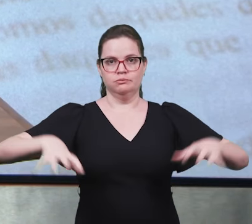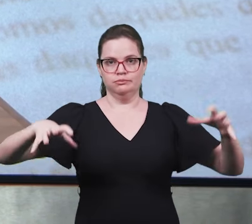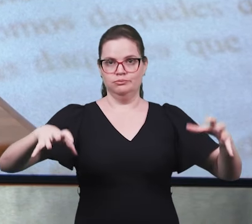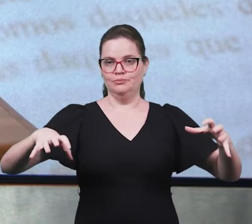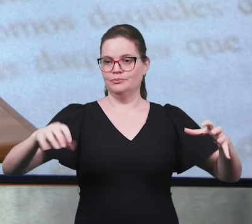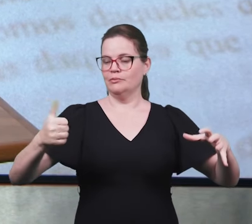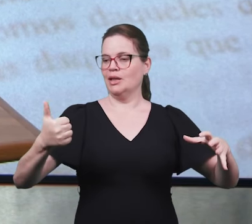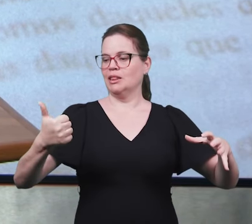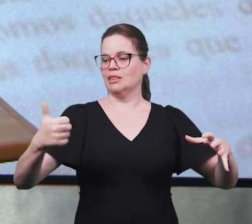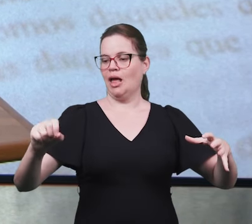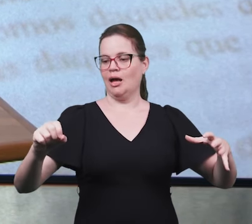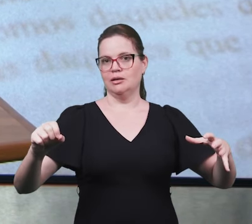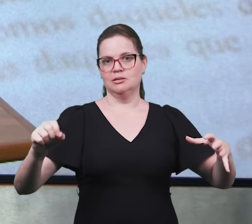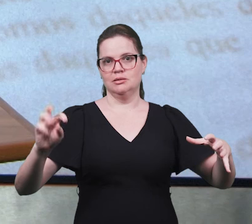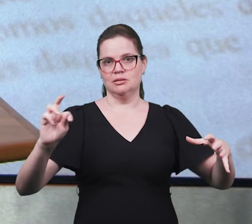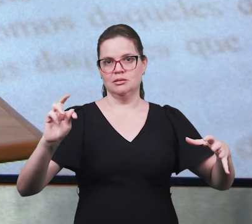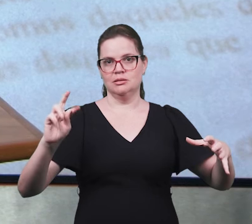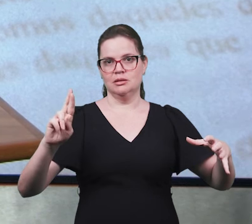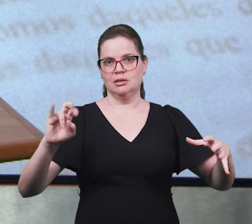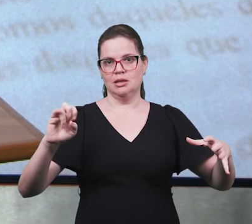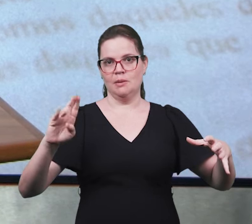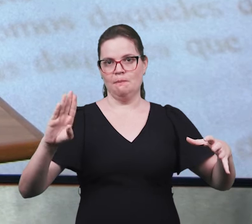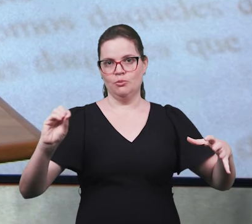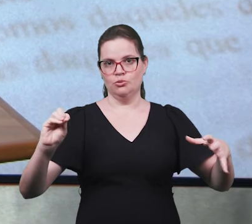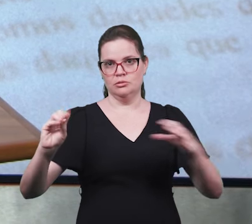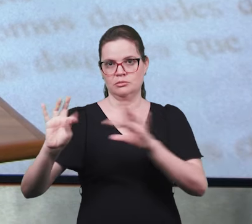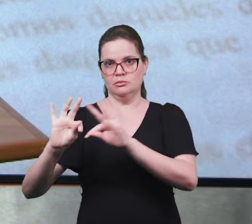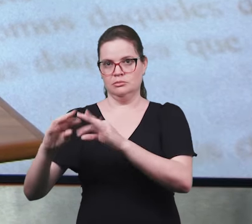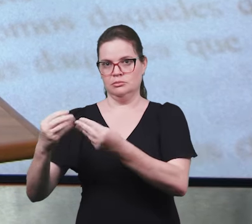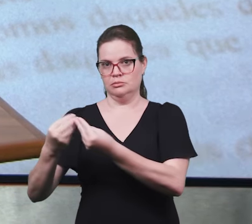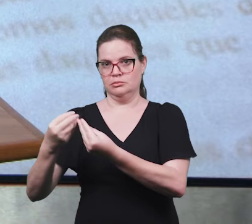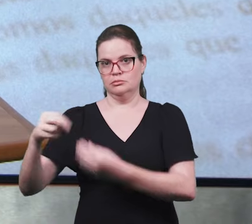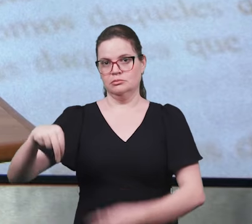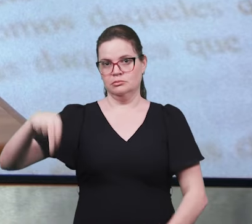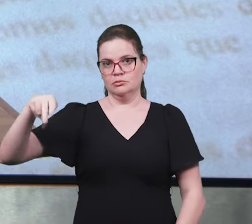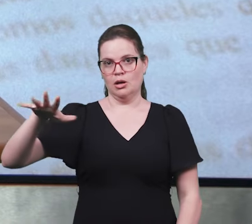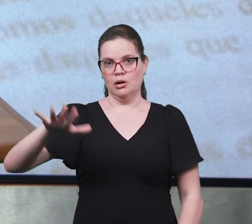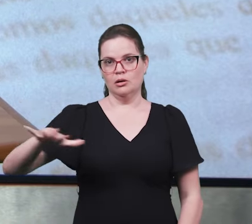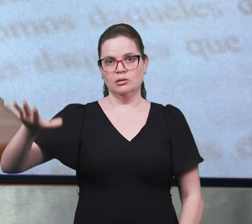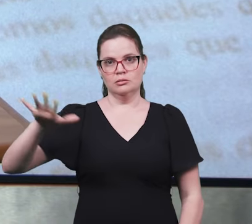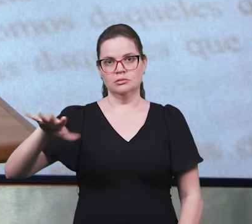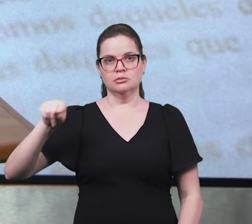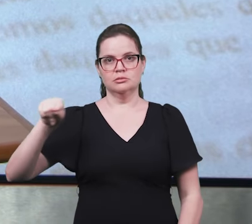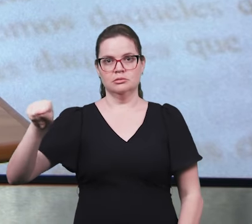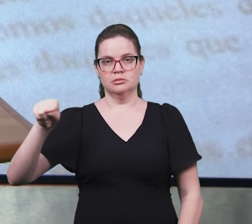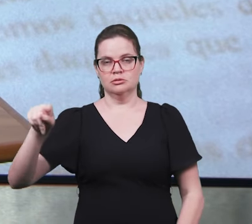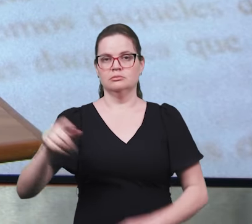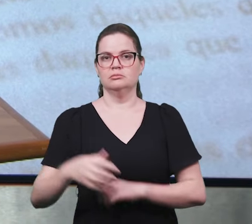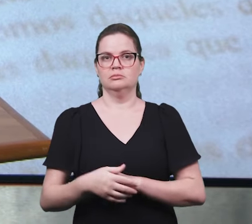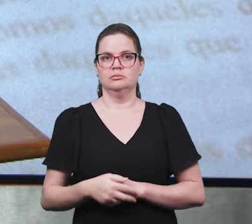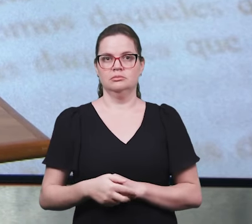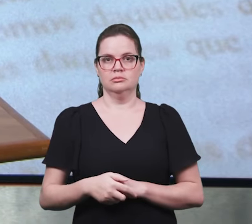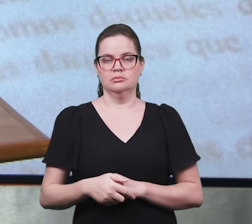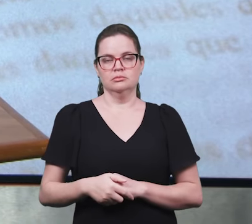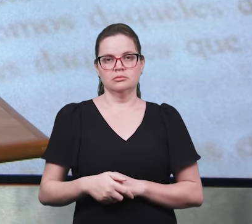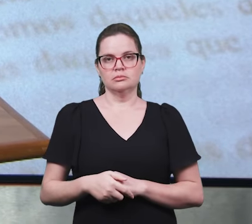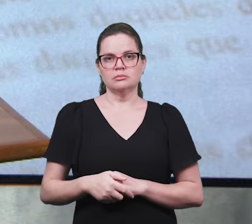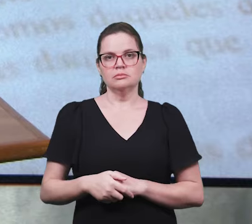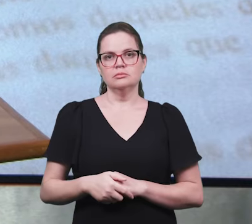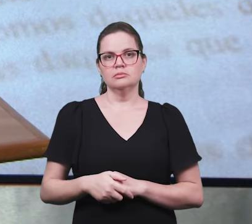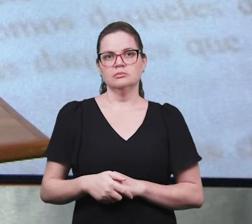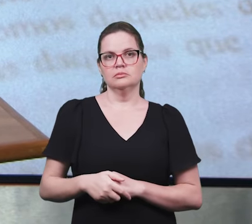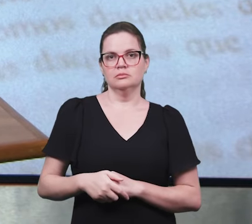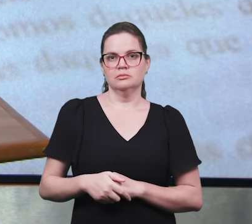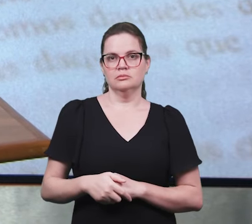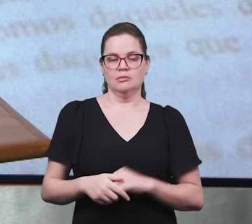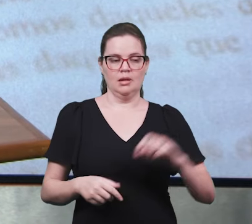Nessa divisão, o reino do norte, chamado de Israel, foi formado por 10